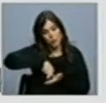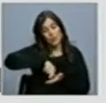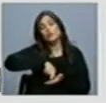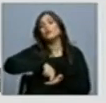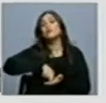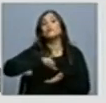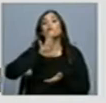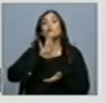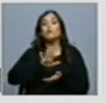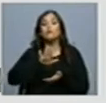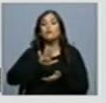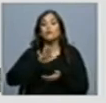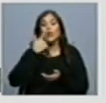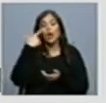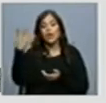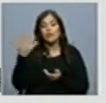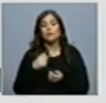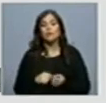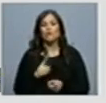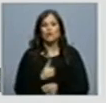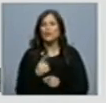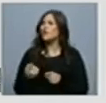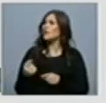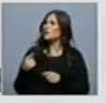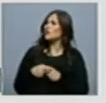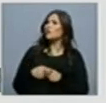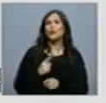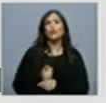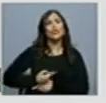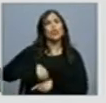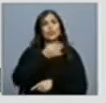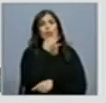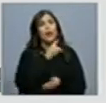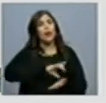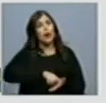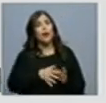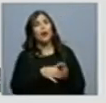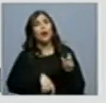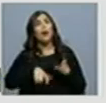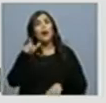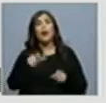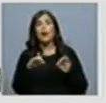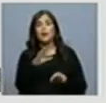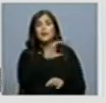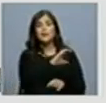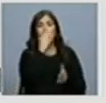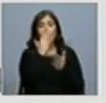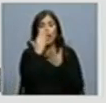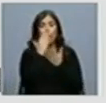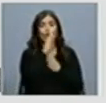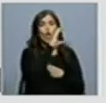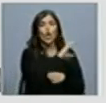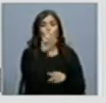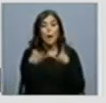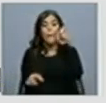Planet 9. Porquê que isto é interessante? Nós estamos a falar de um projeto feito por cidadãos cientistas. São